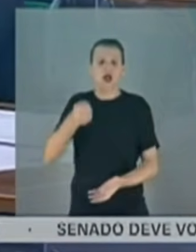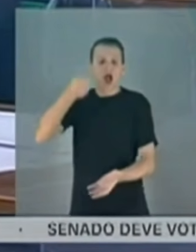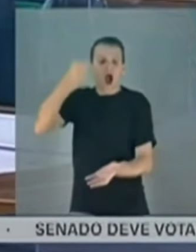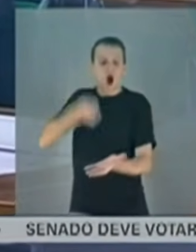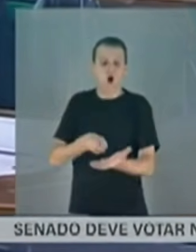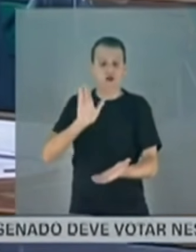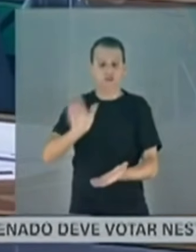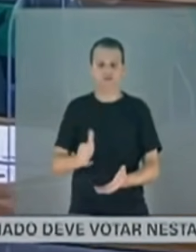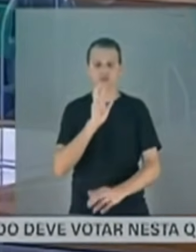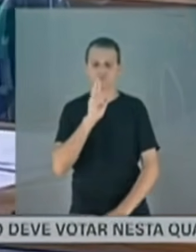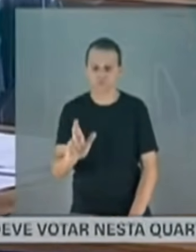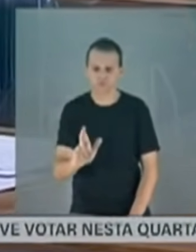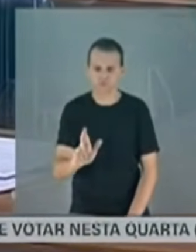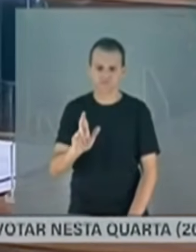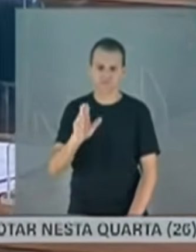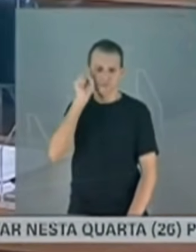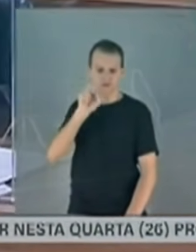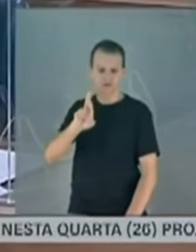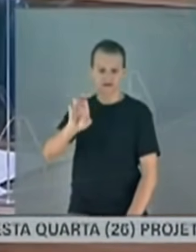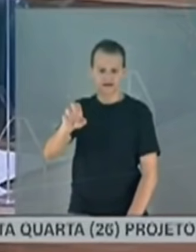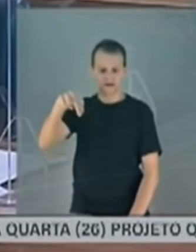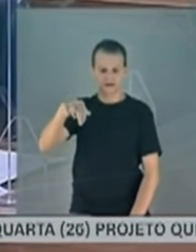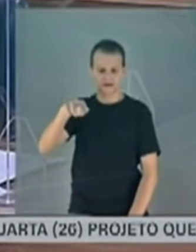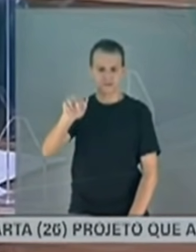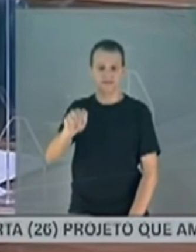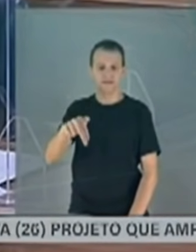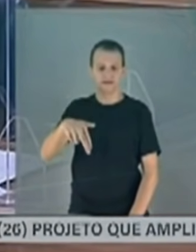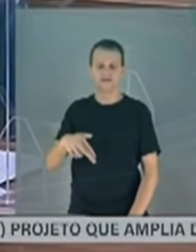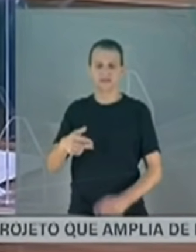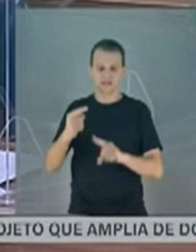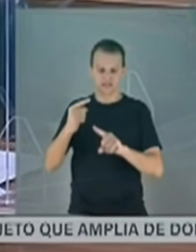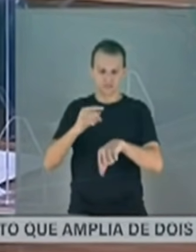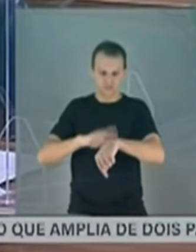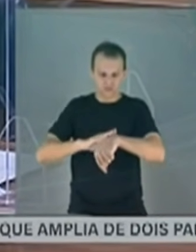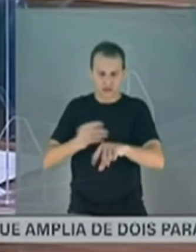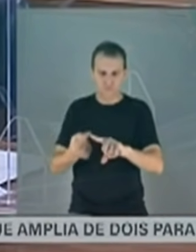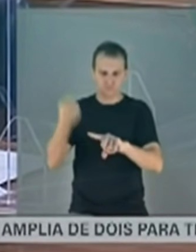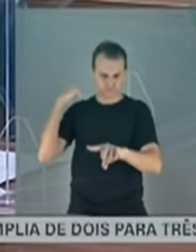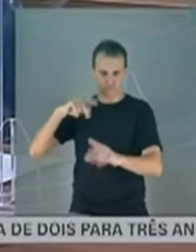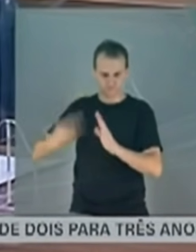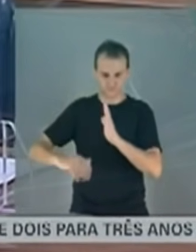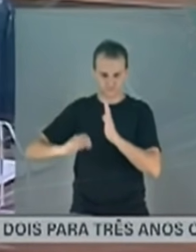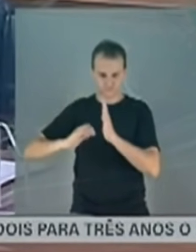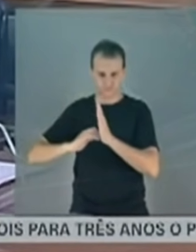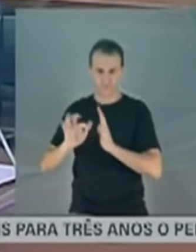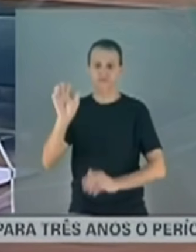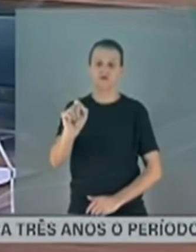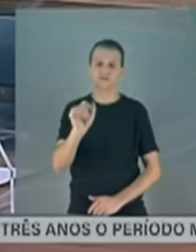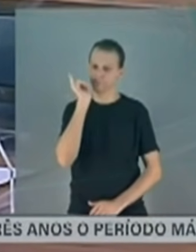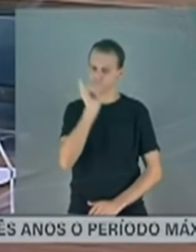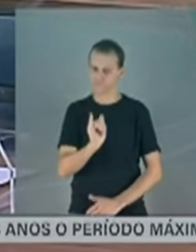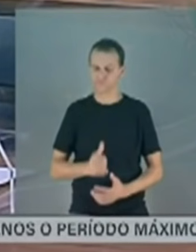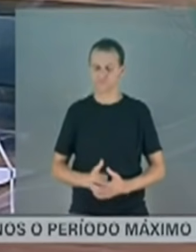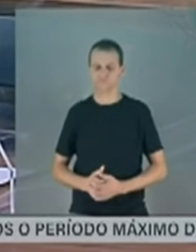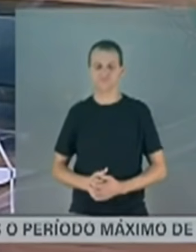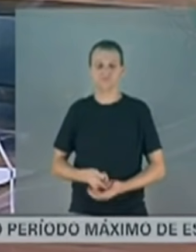respondida, inclusive, pelo senador Renan, à época, como presidente do Senado Federal, ele disse o seguinte... Quanto à questão